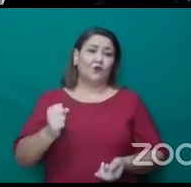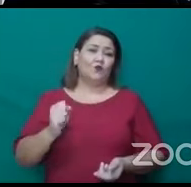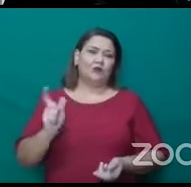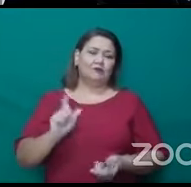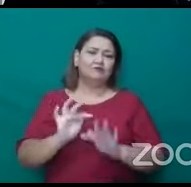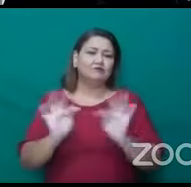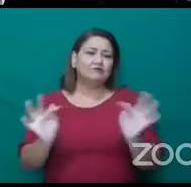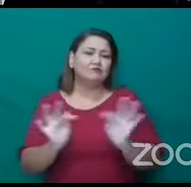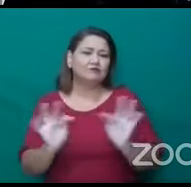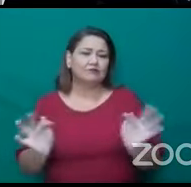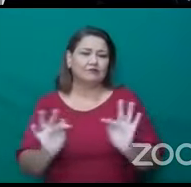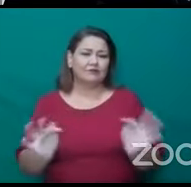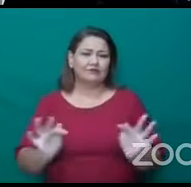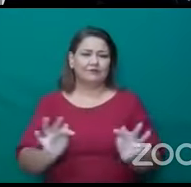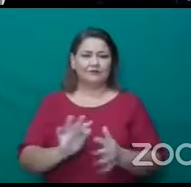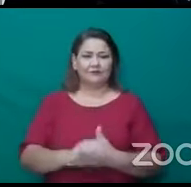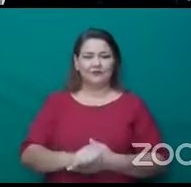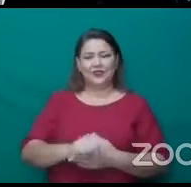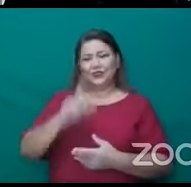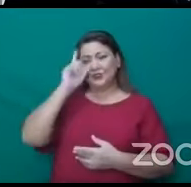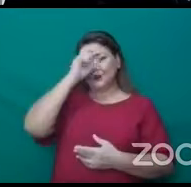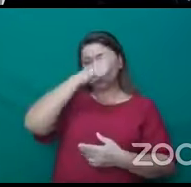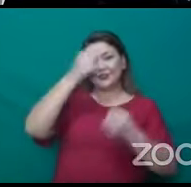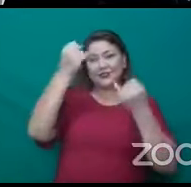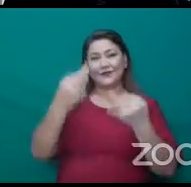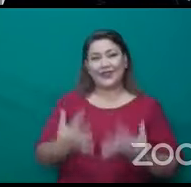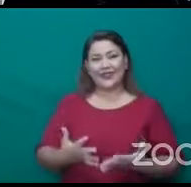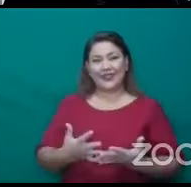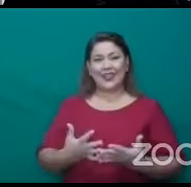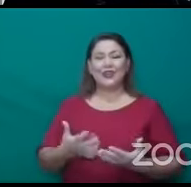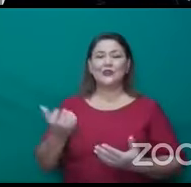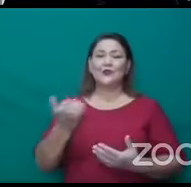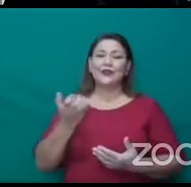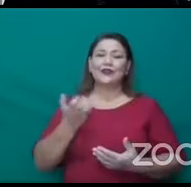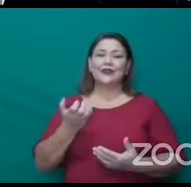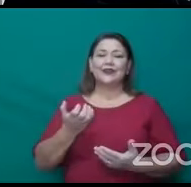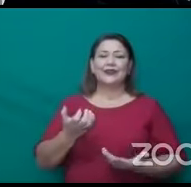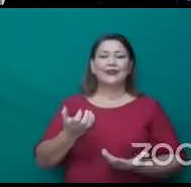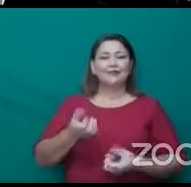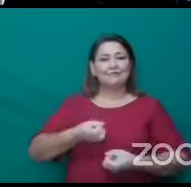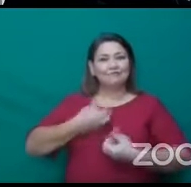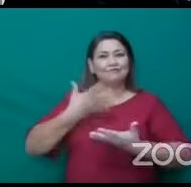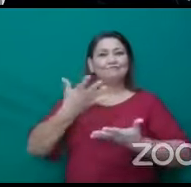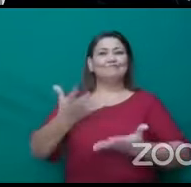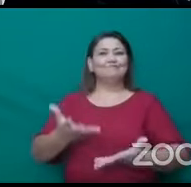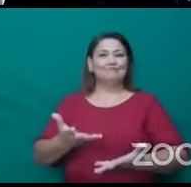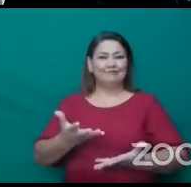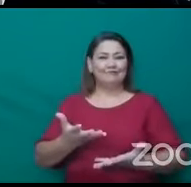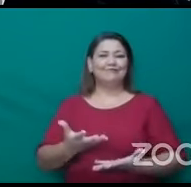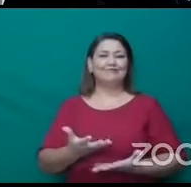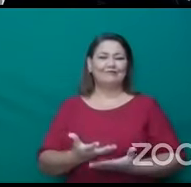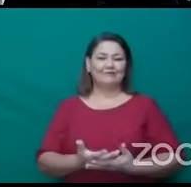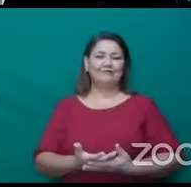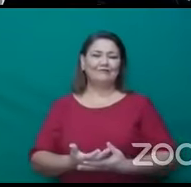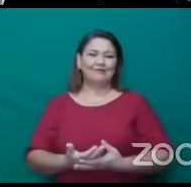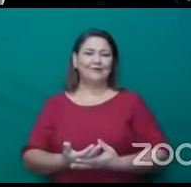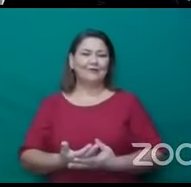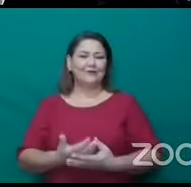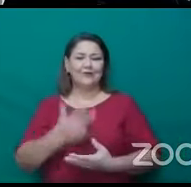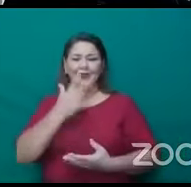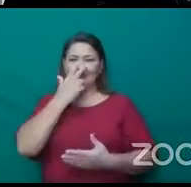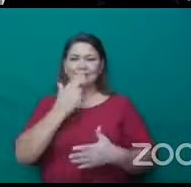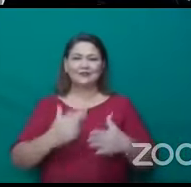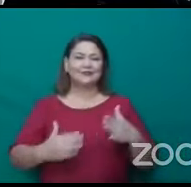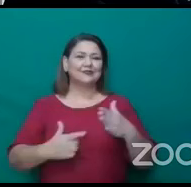sabe? É difícil explicar, assim, mas eu queria que soasse um tanto espontâneo, mas nem tanto. Então era tipo o limite, assim. Foi